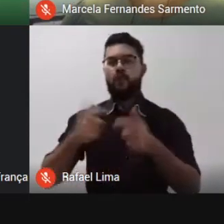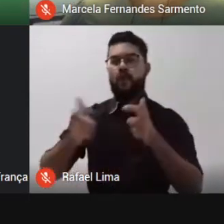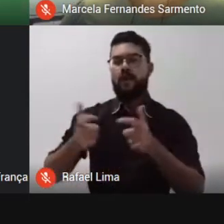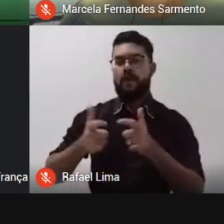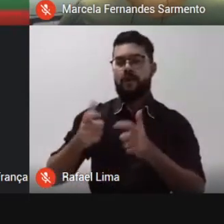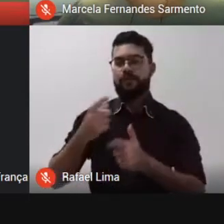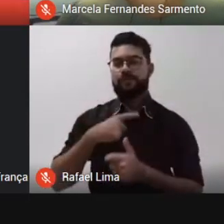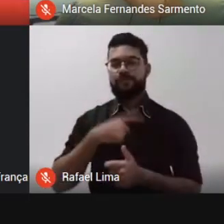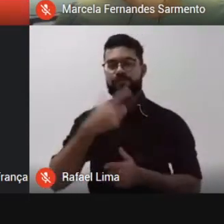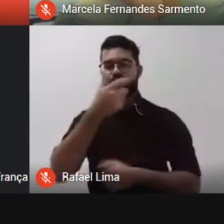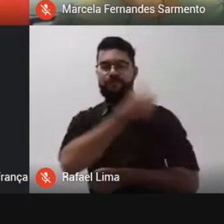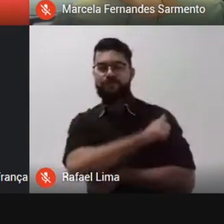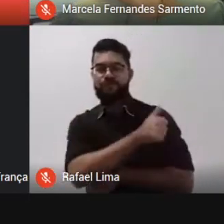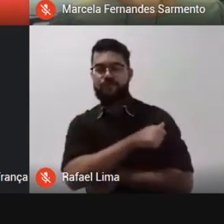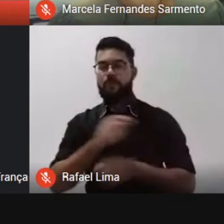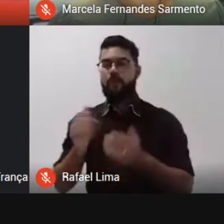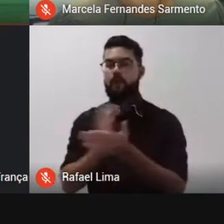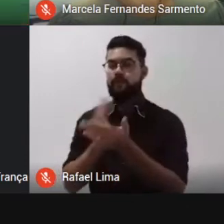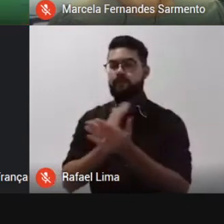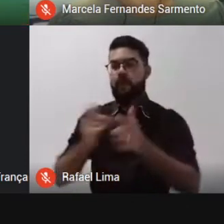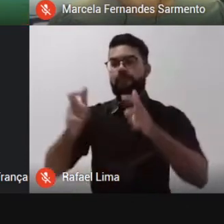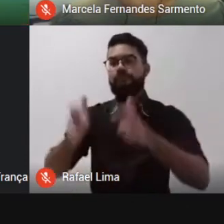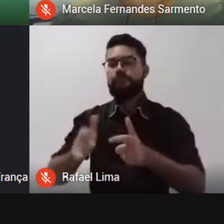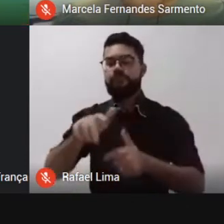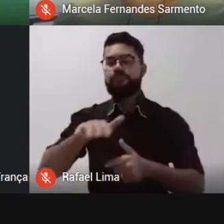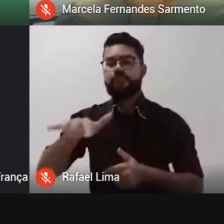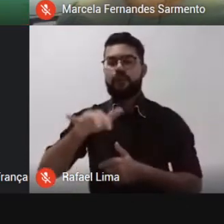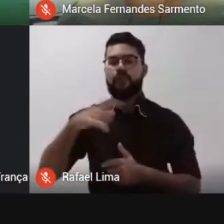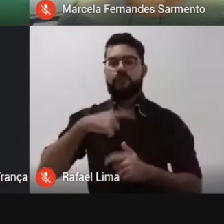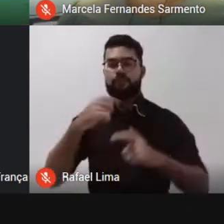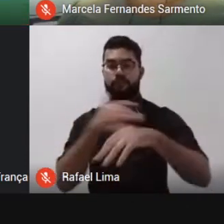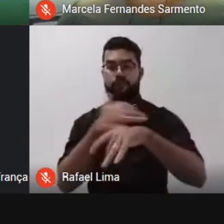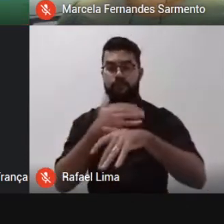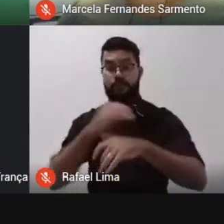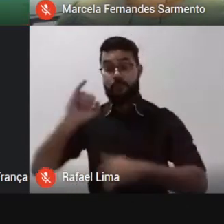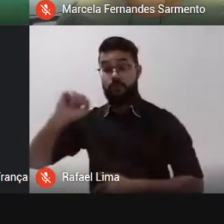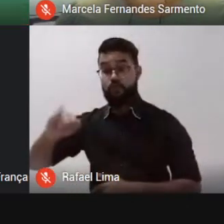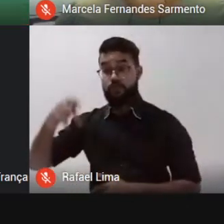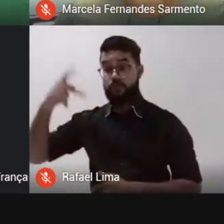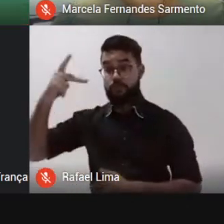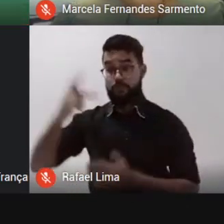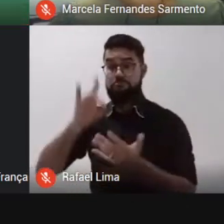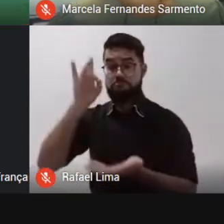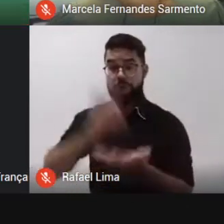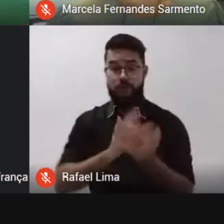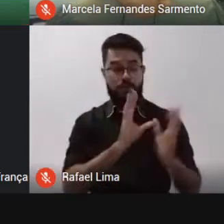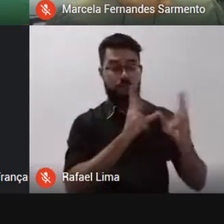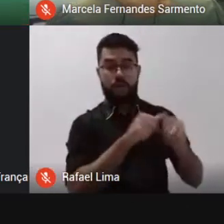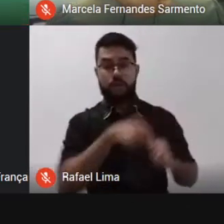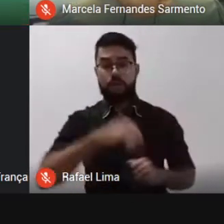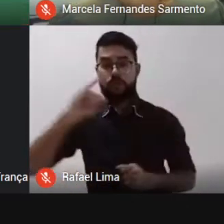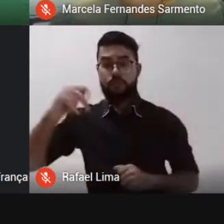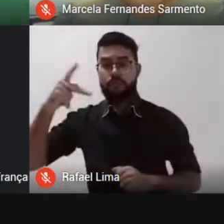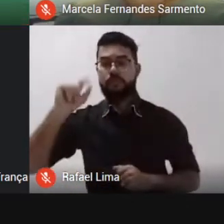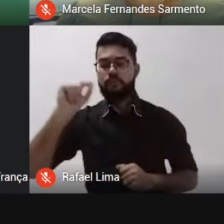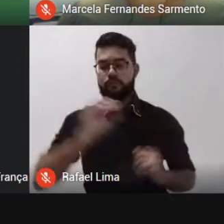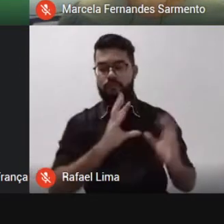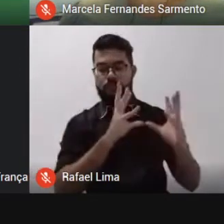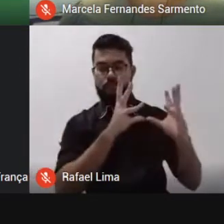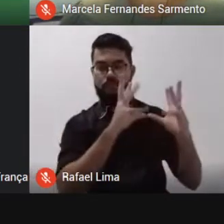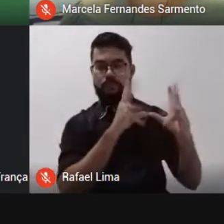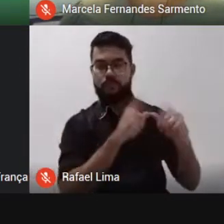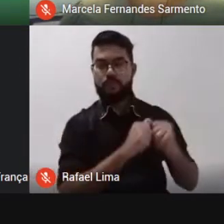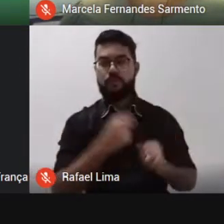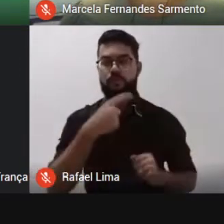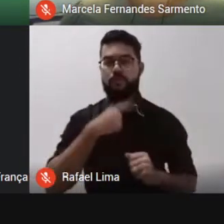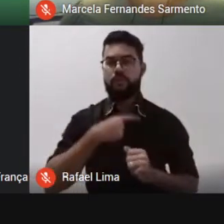Urbanas. Chegou aqui em João Pessoa. O nosso primeiro Parklet aqui de João Pessoa foi chamado de Parklet de